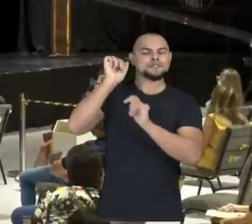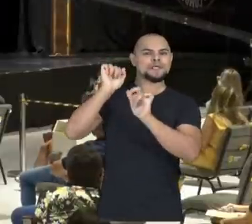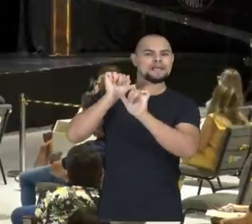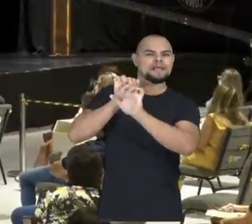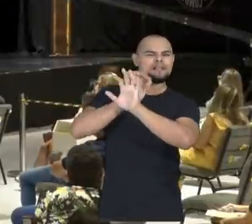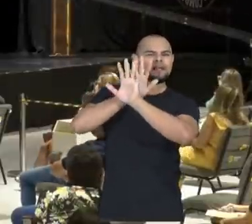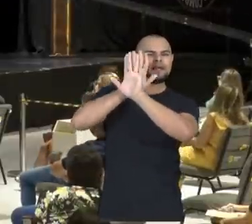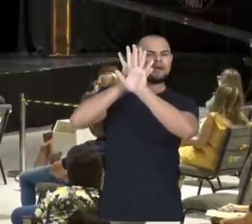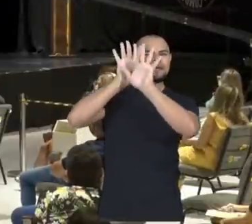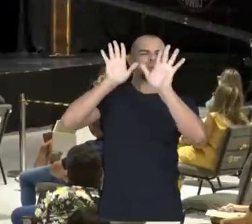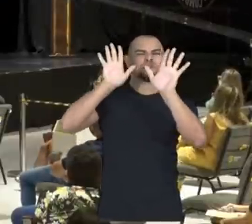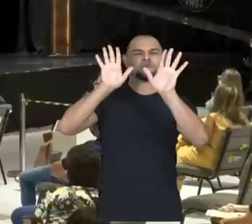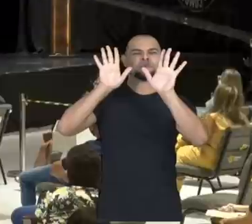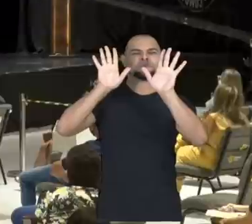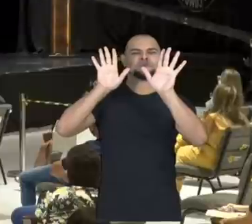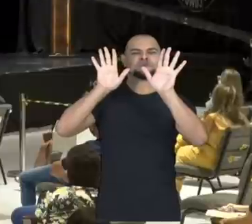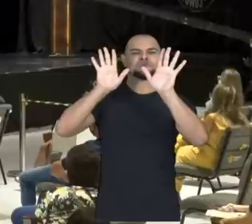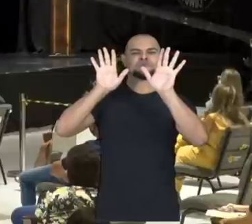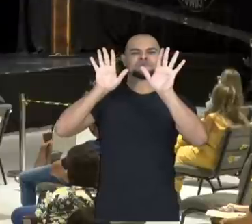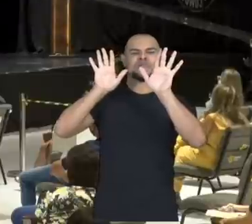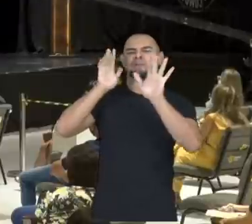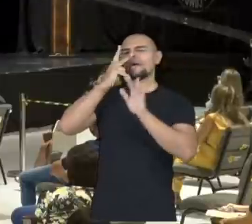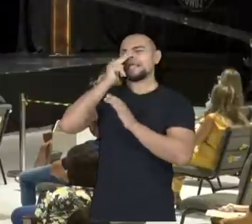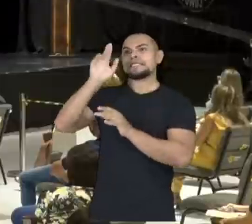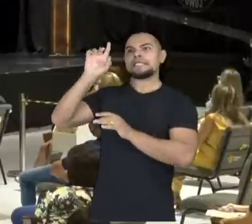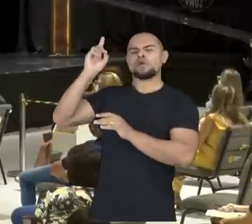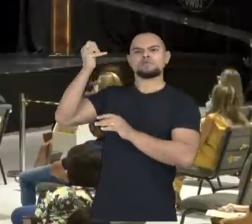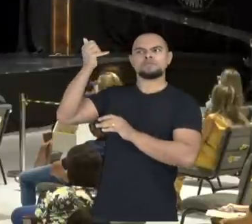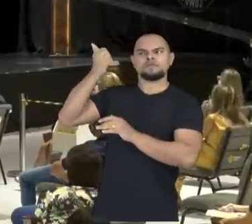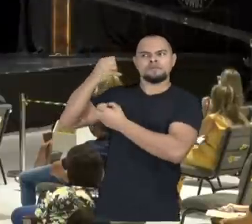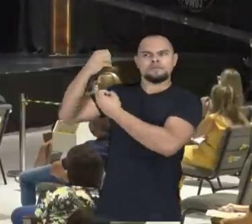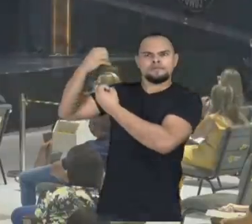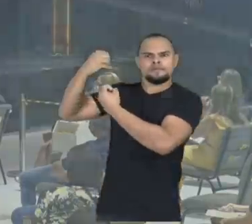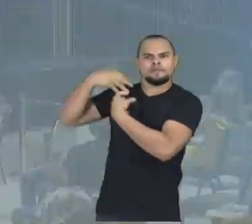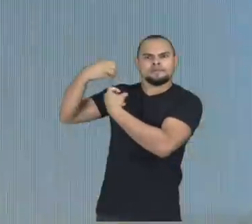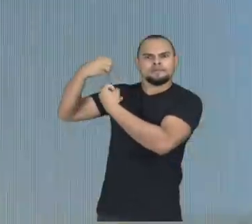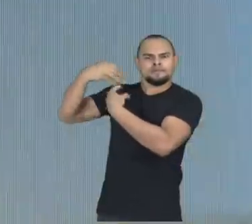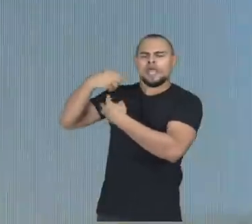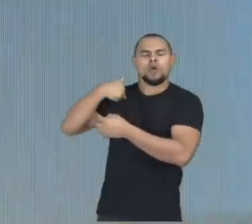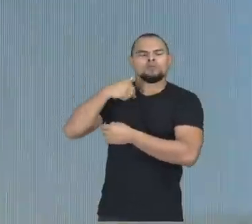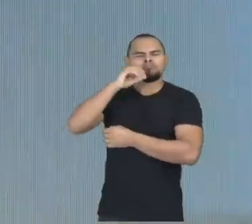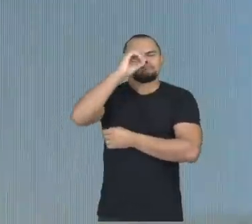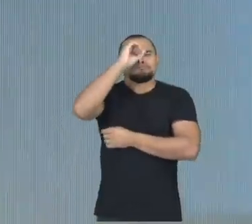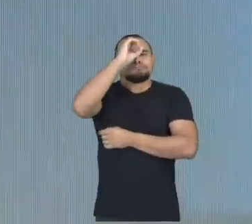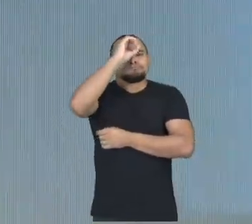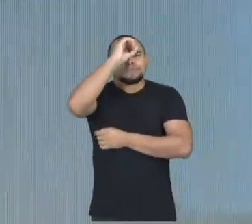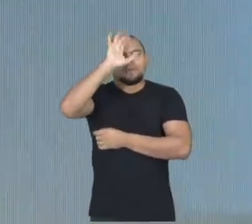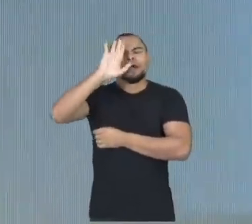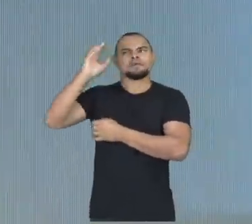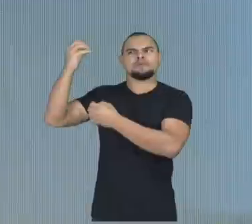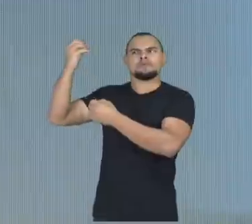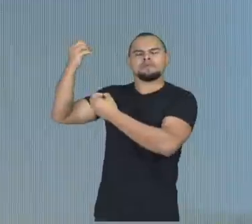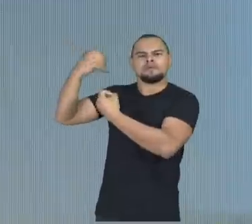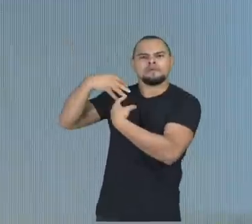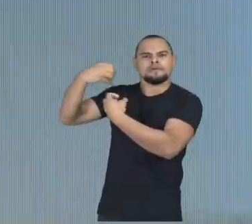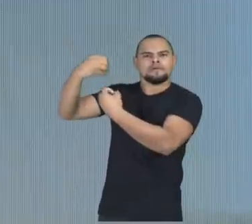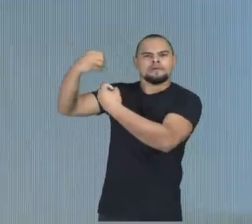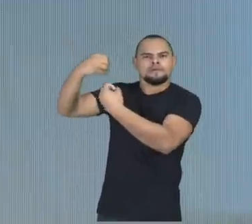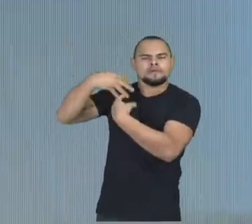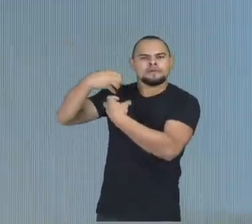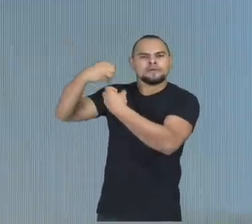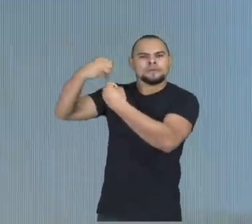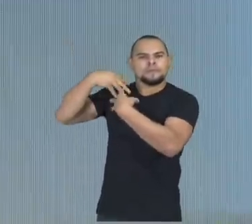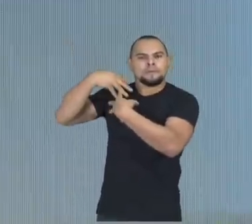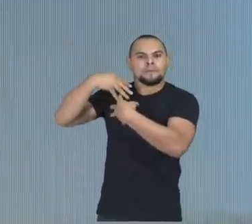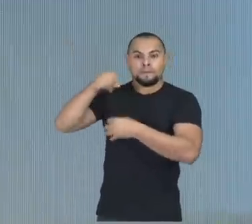entender, como se o próprio Deus estivesse me ensinando, mesmo que eu não soubesse ainda exatamente o que estava acontecendo. E ele disse: eu